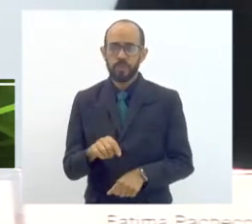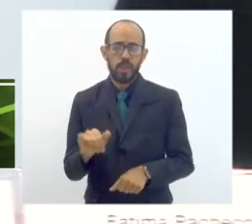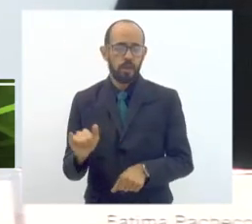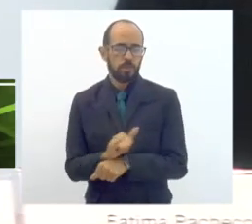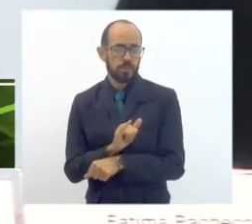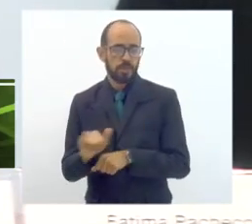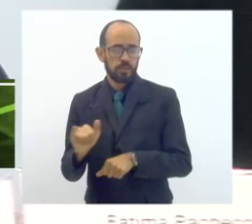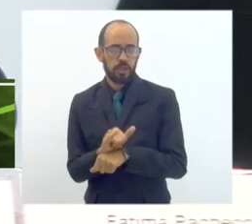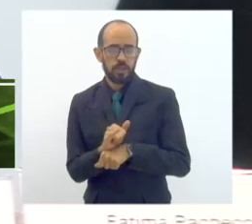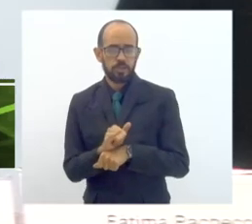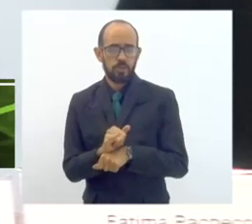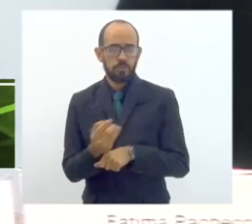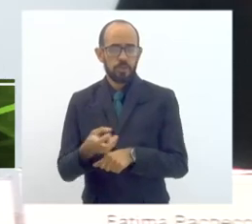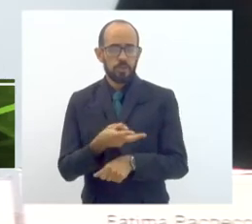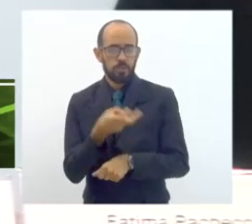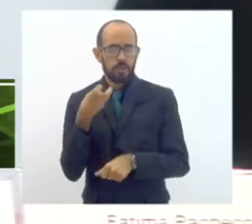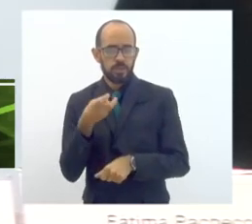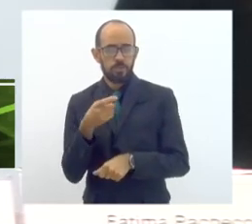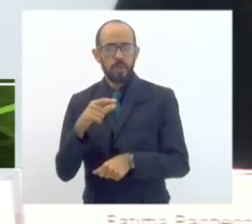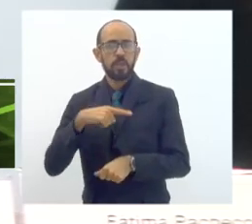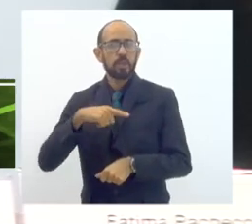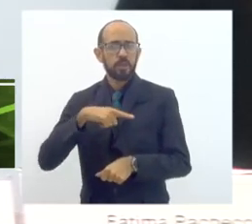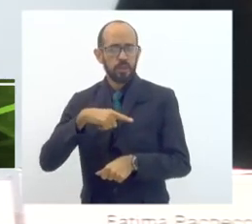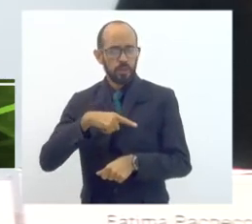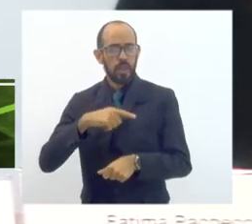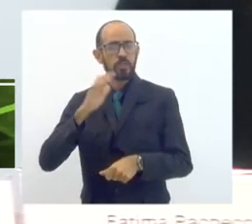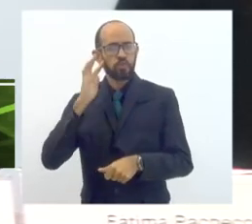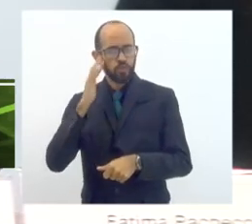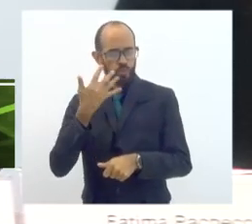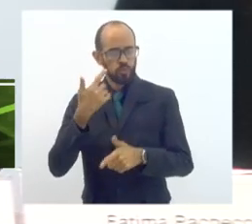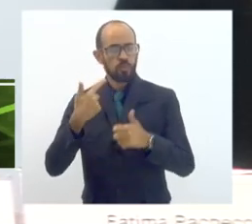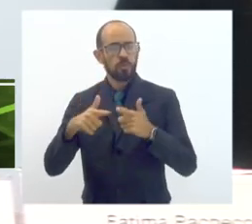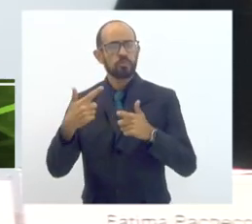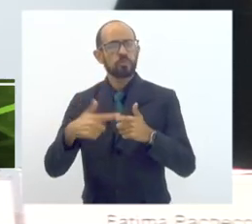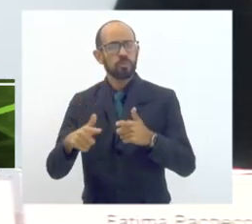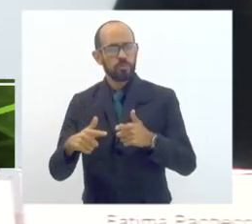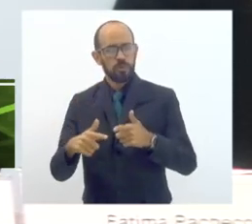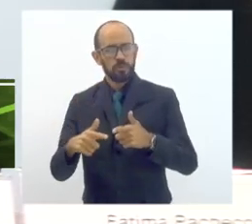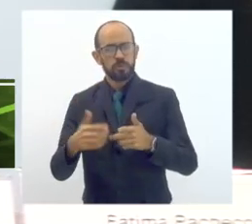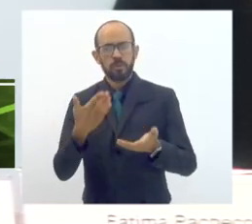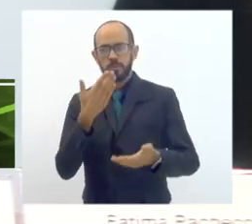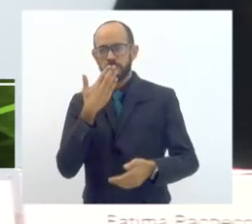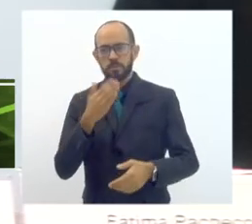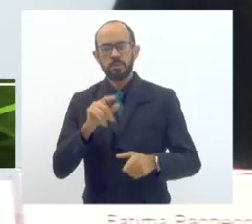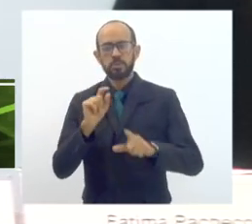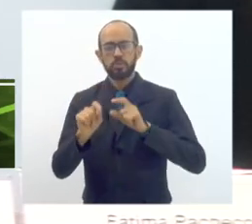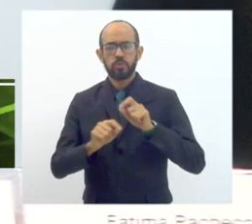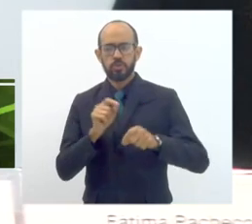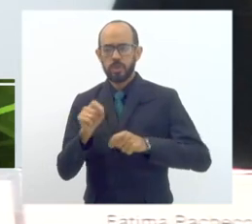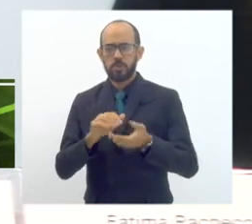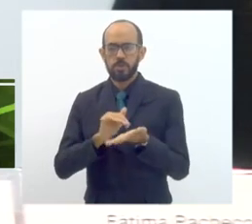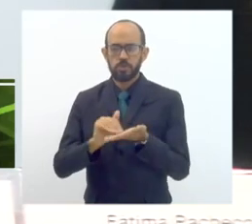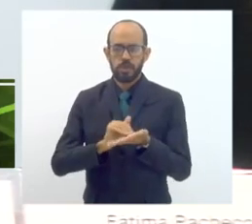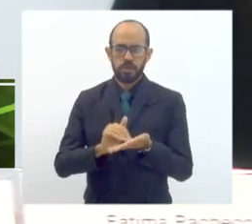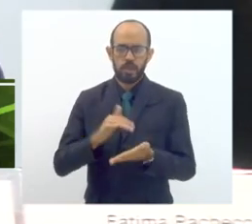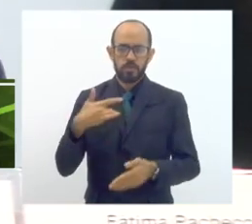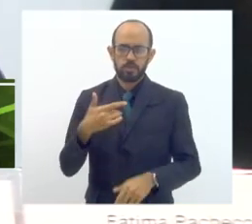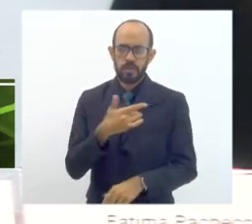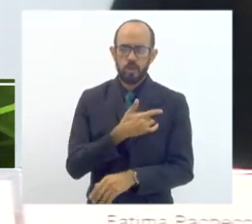que a gente está vendo uma luz no fundo do túnel. Então, eu queria fazer esse pedido aos secretários de saúde